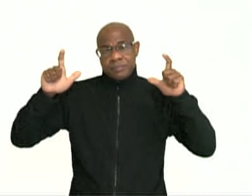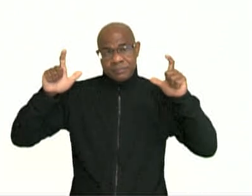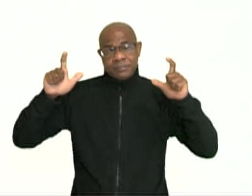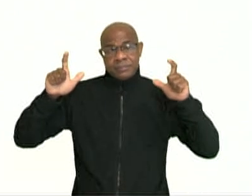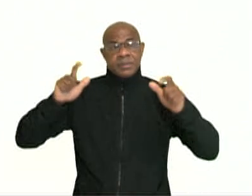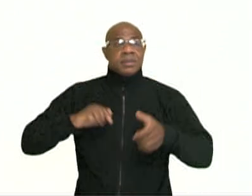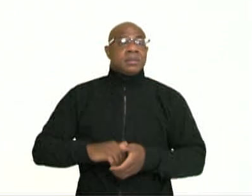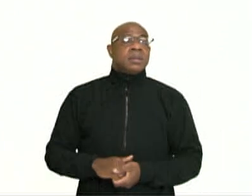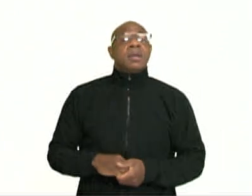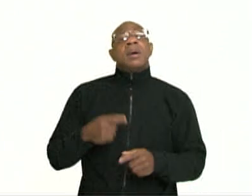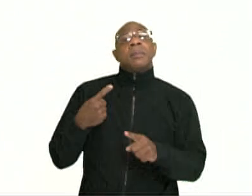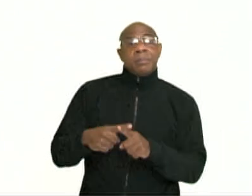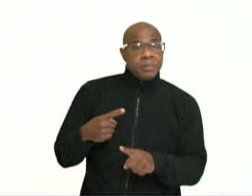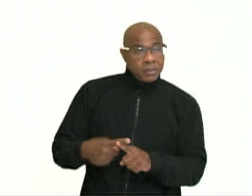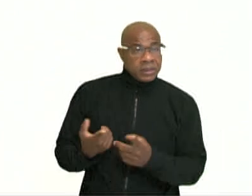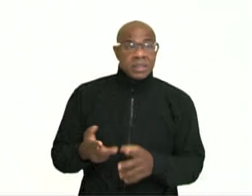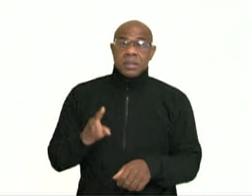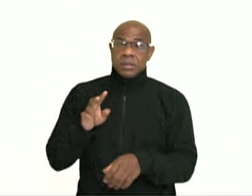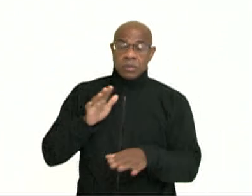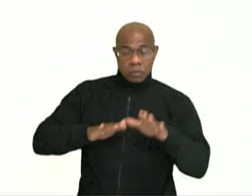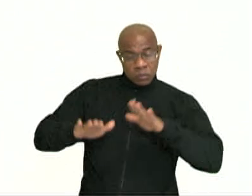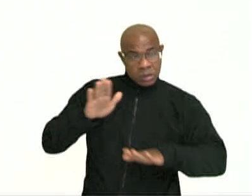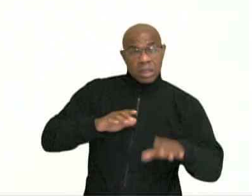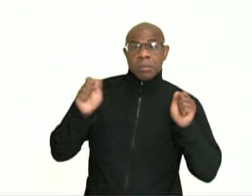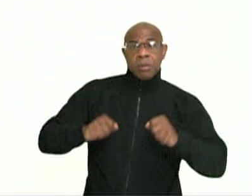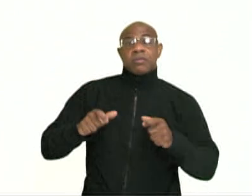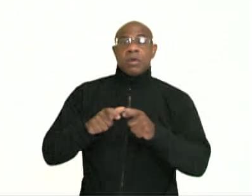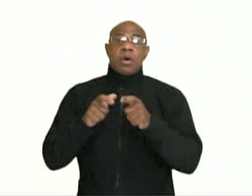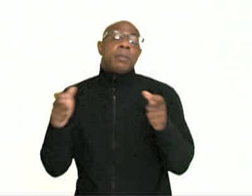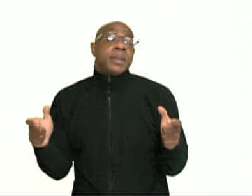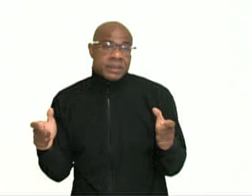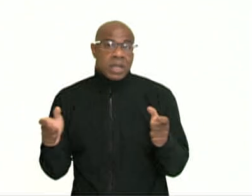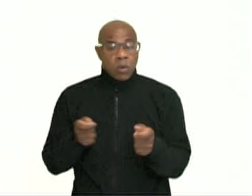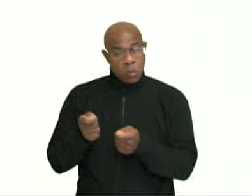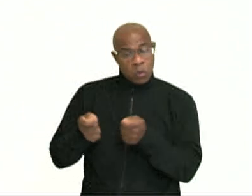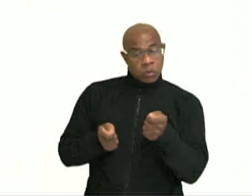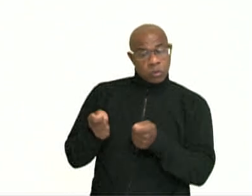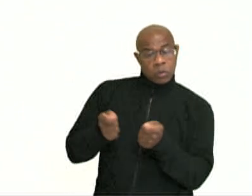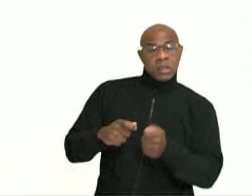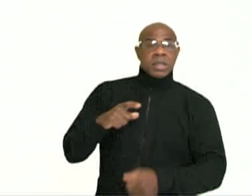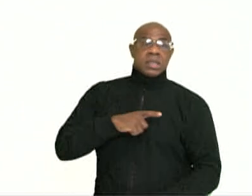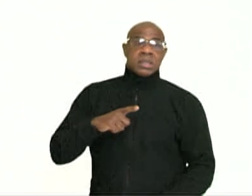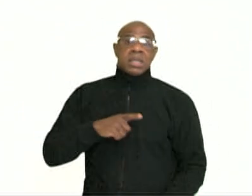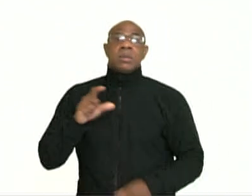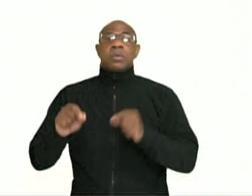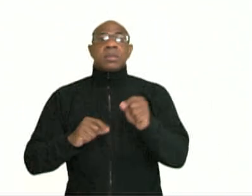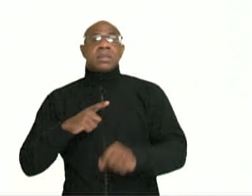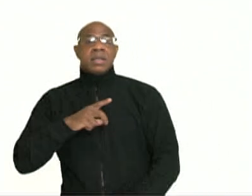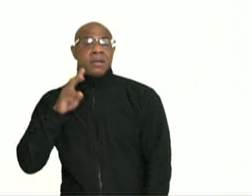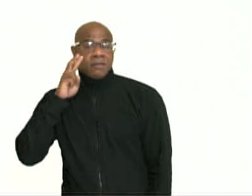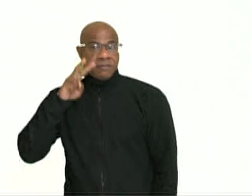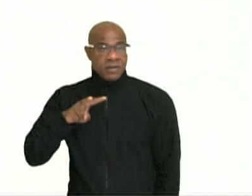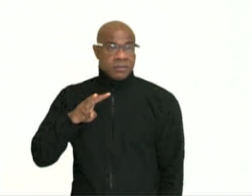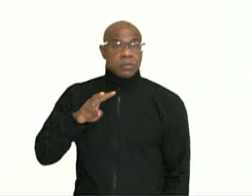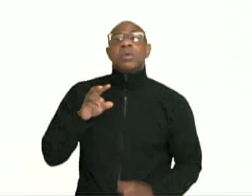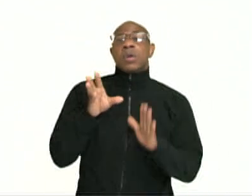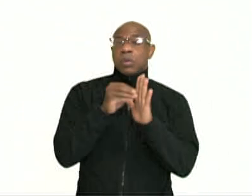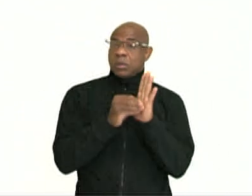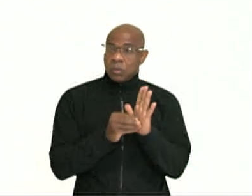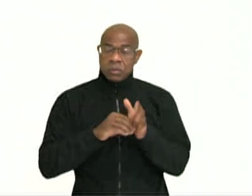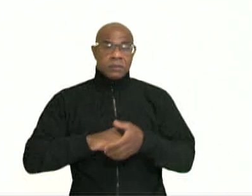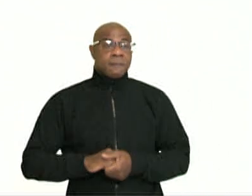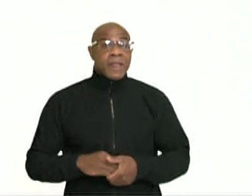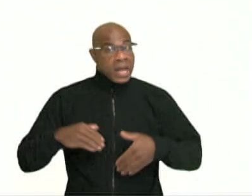sociais, porque esse cuidado pode aumentar um pouquinho o controle que temos de quem está vendo nossos conteúdos. Então,